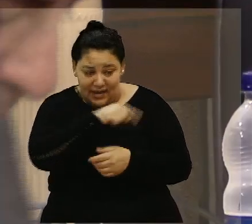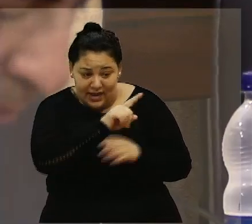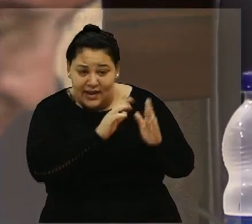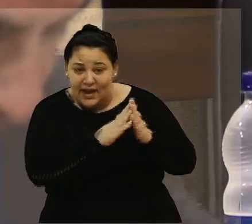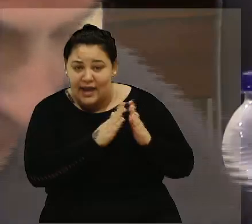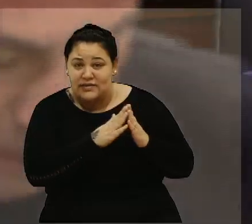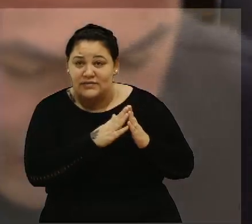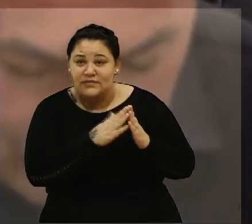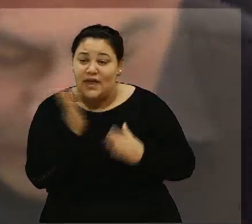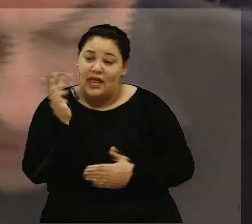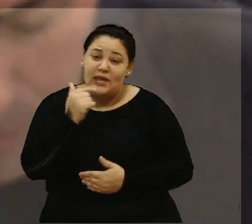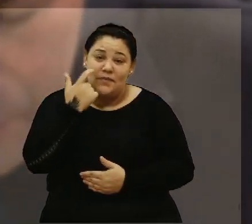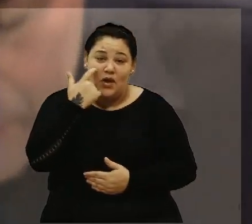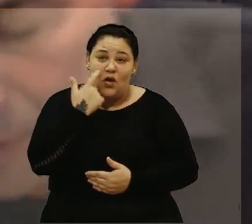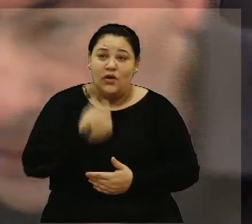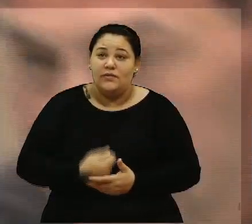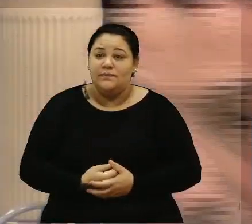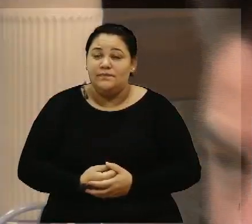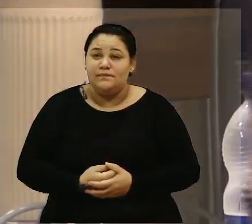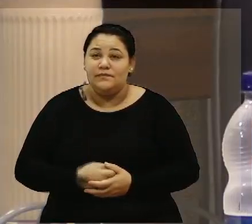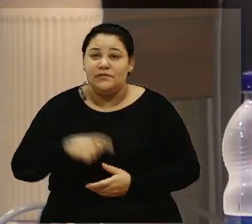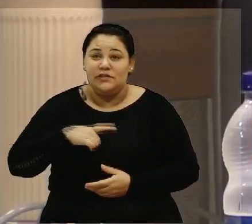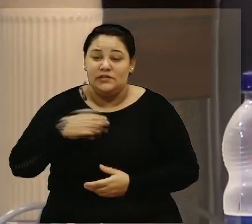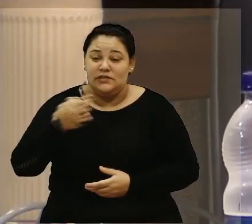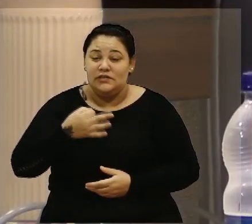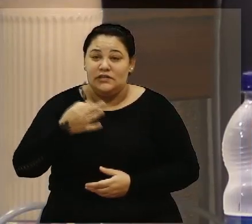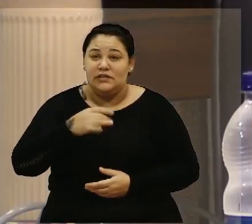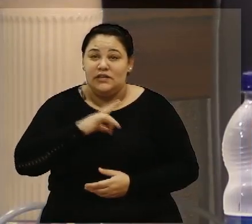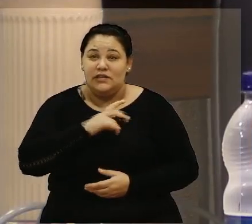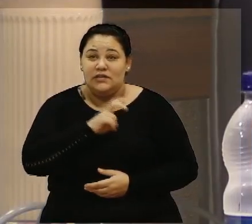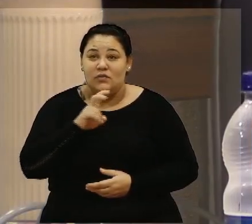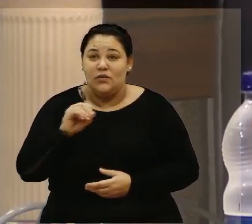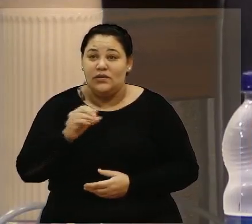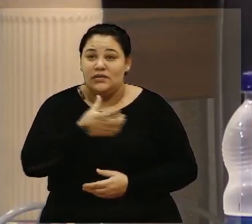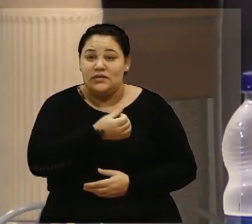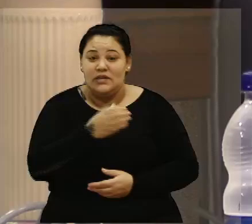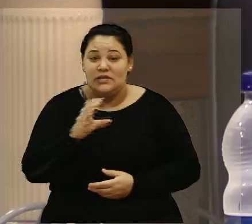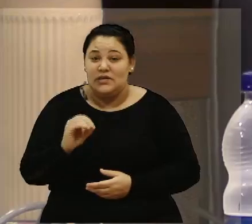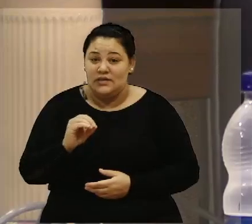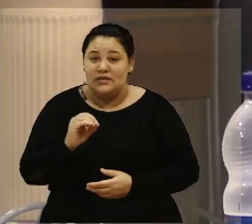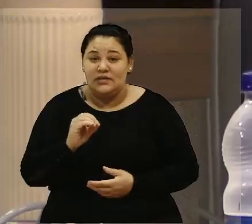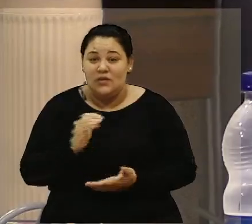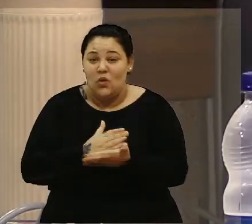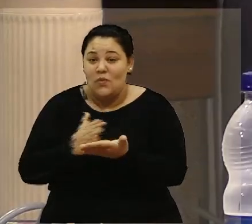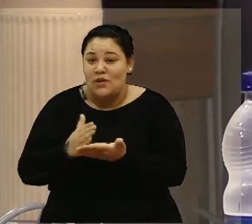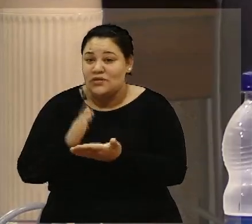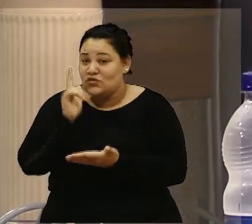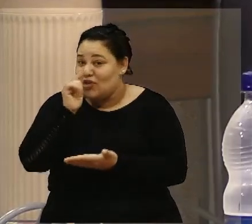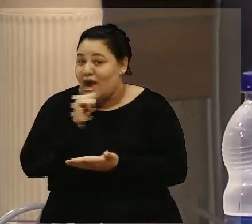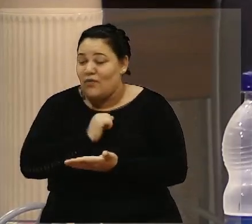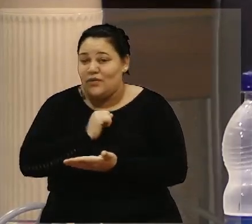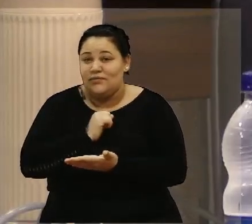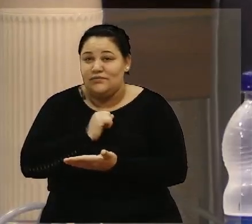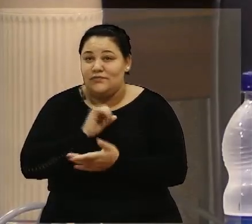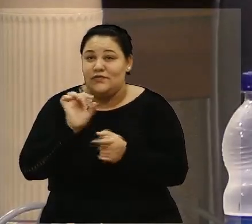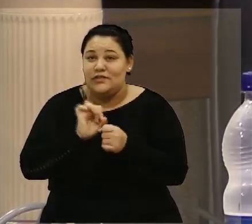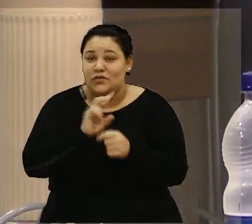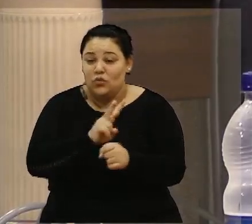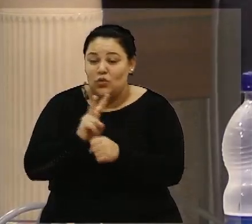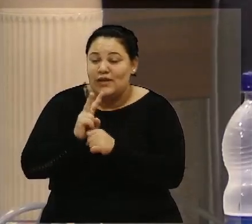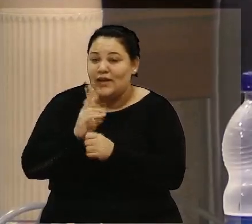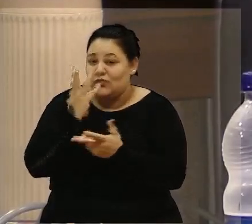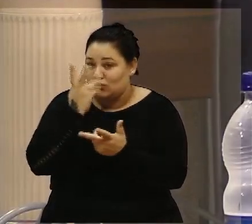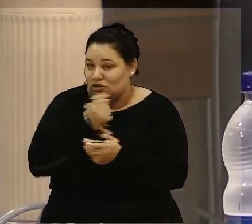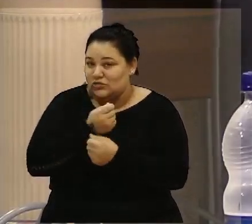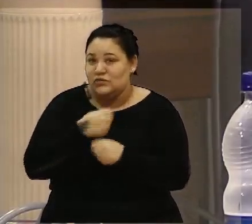na minha propriedade, olha lá, com certeza deve ter umas 50, 60 nascentes. Vão trabalhar em cima dessas nascentes, fazer uma preservação bonitinha